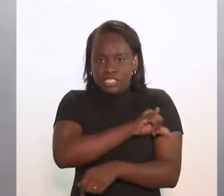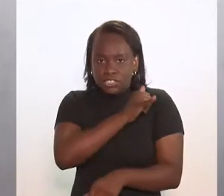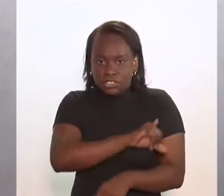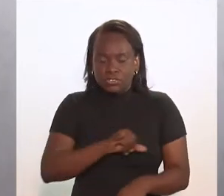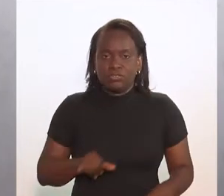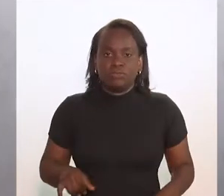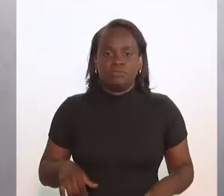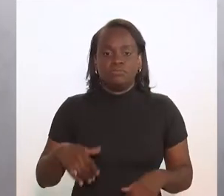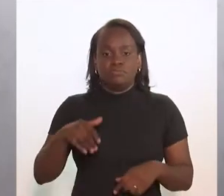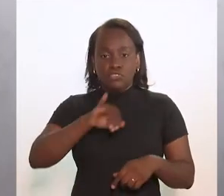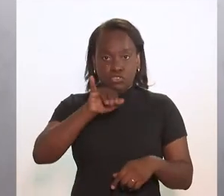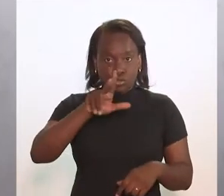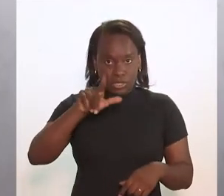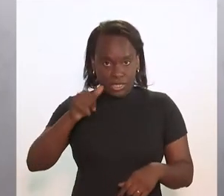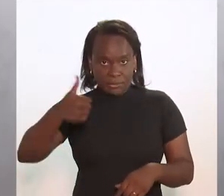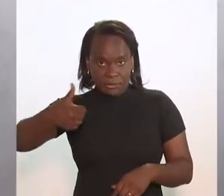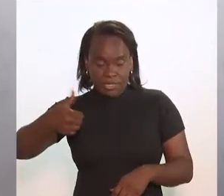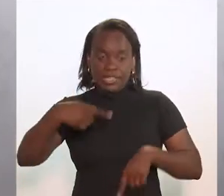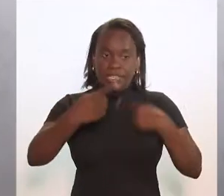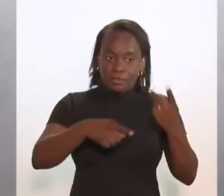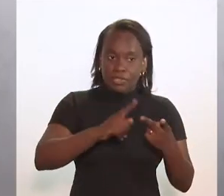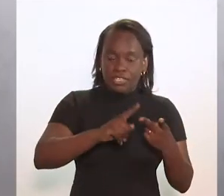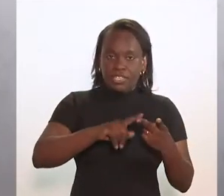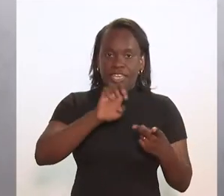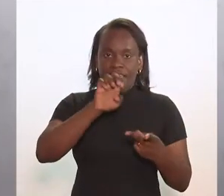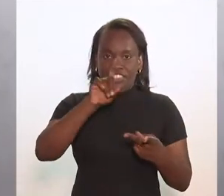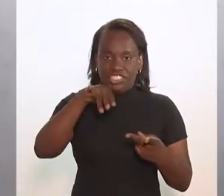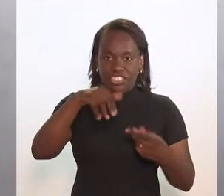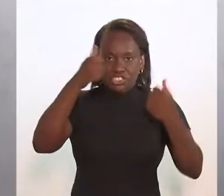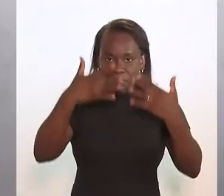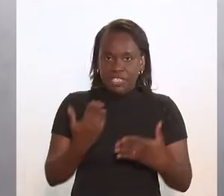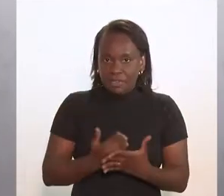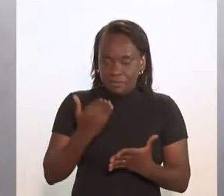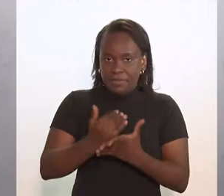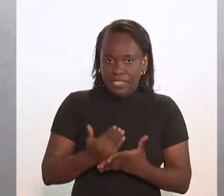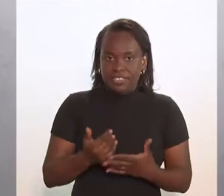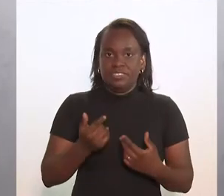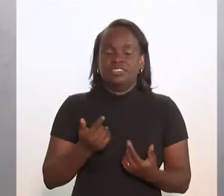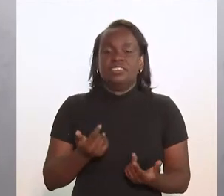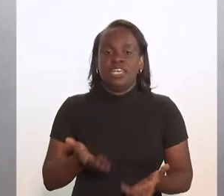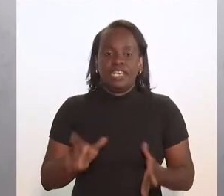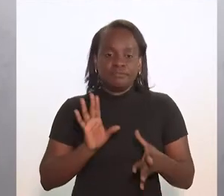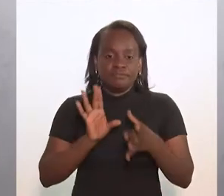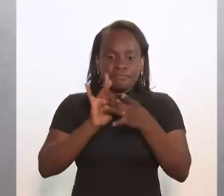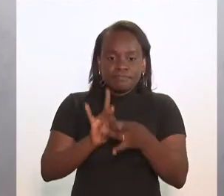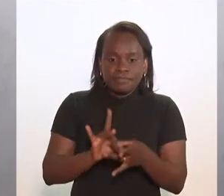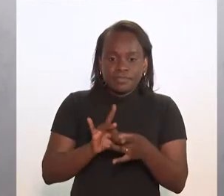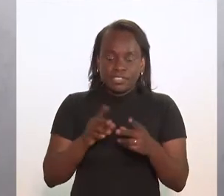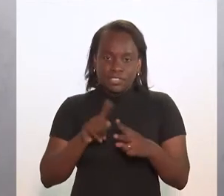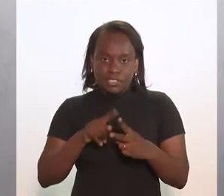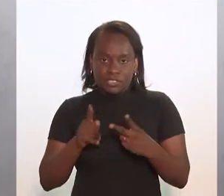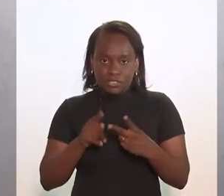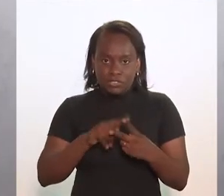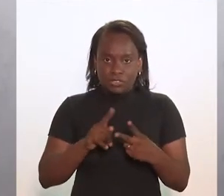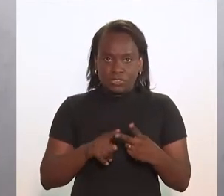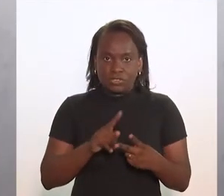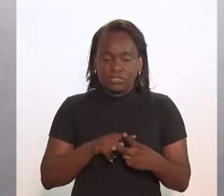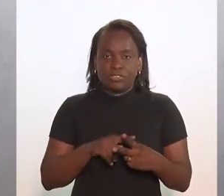Rio, Júlia, primeiro, e aí depois quero que a Edna complemente também falando sobre essa questão, né, dessa conectividade entre esses